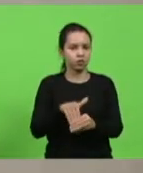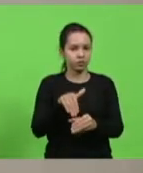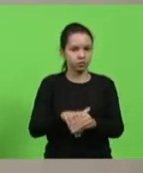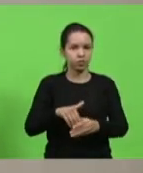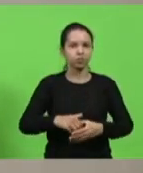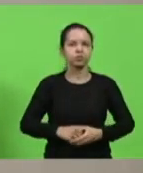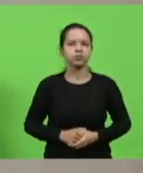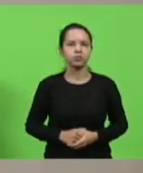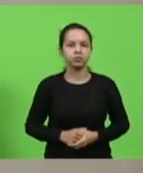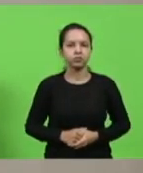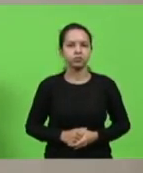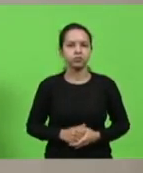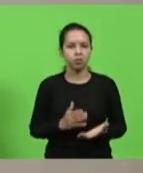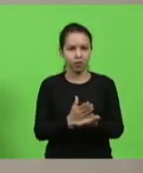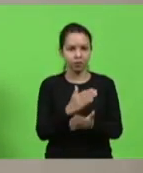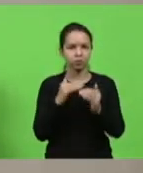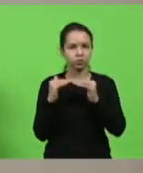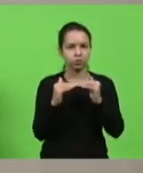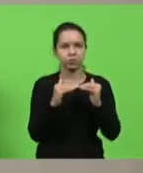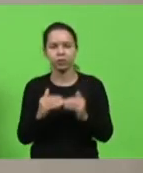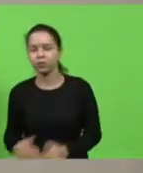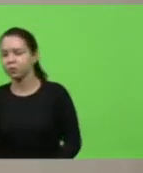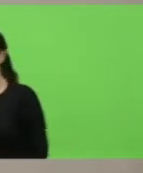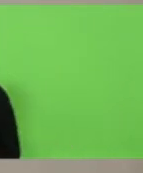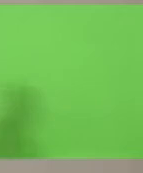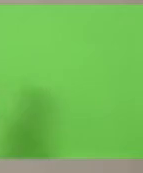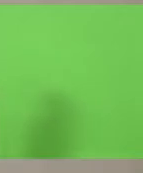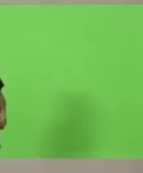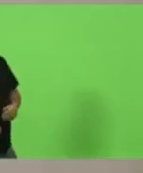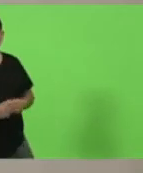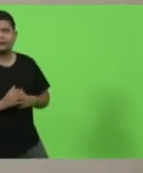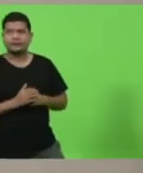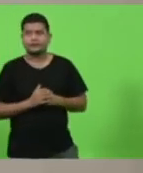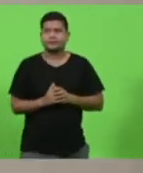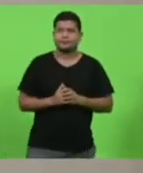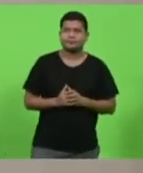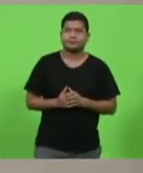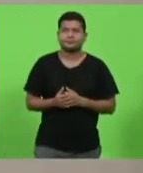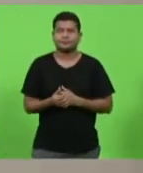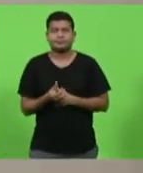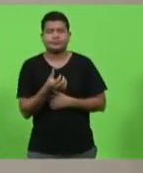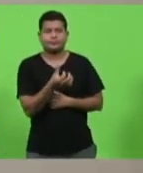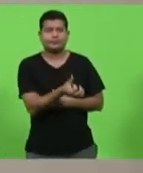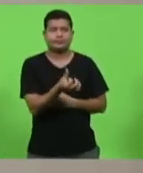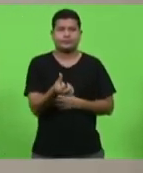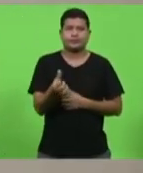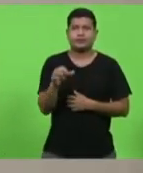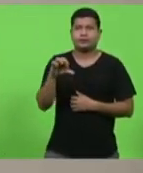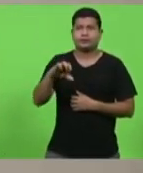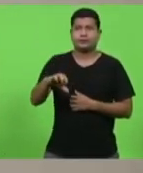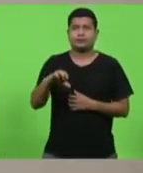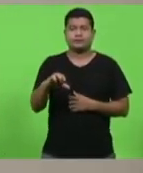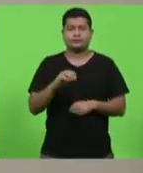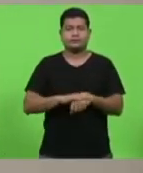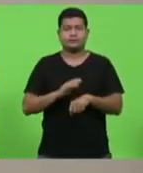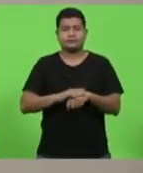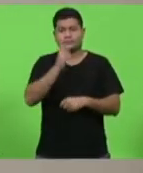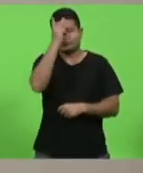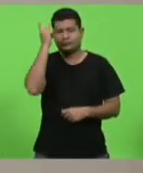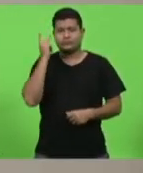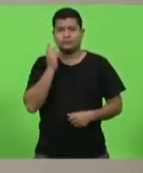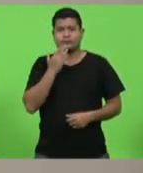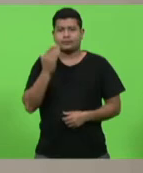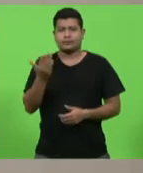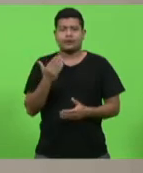encontra. Aprovado por unanimidade. Requerimento 669, autoria deputada Paulinha, solicitando ao presidente Selesc, informações